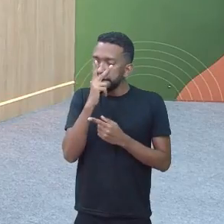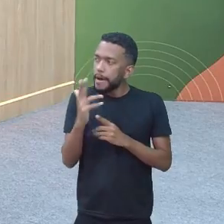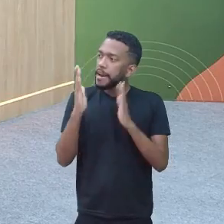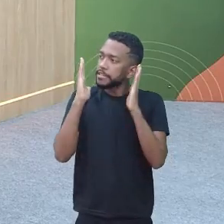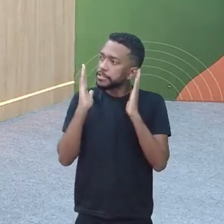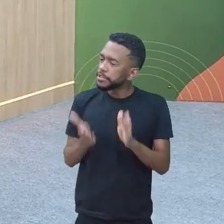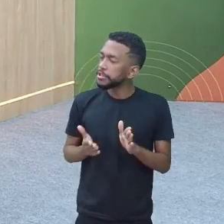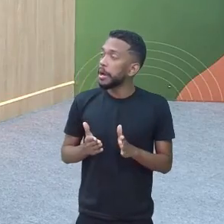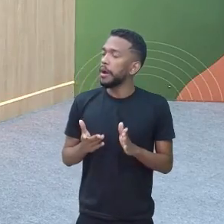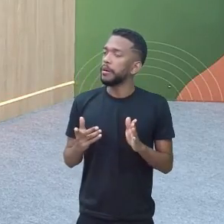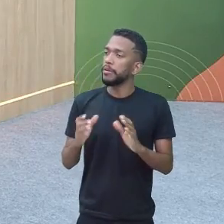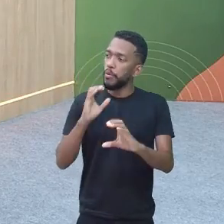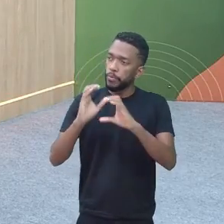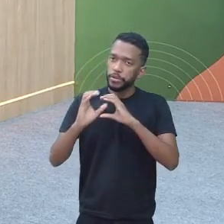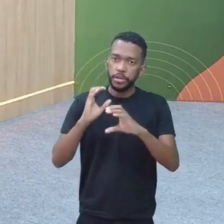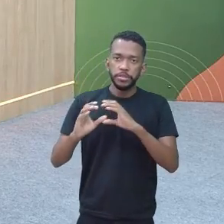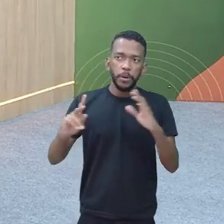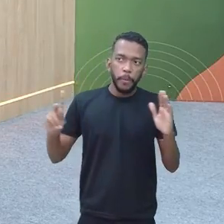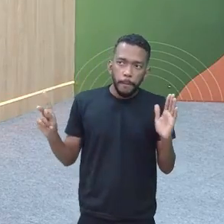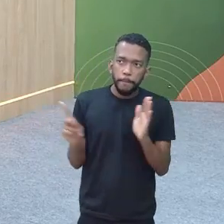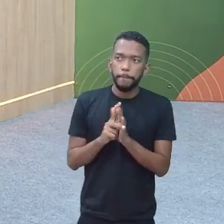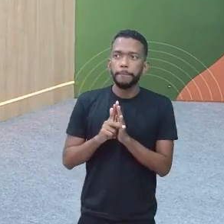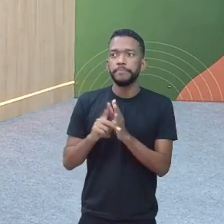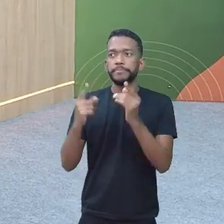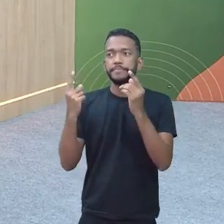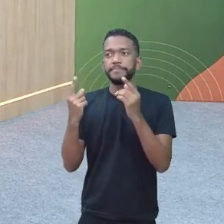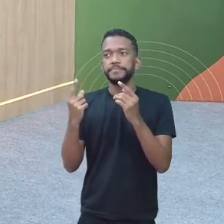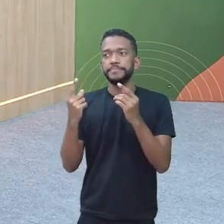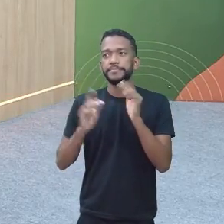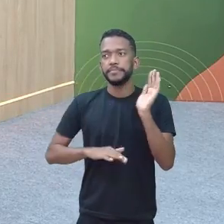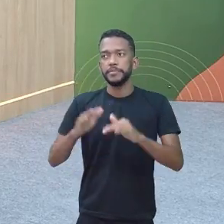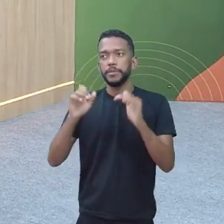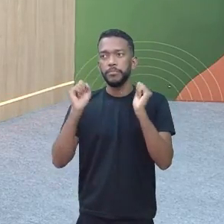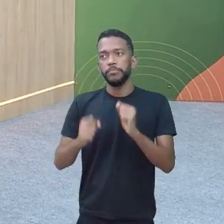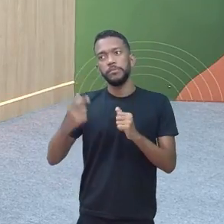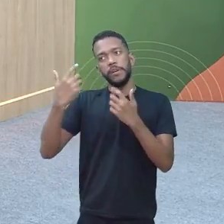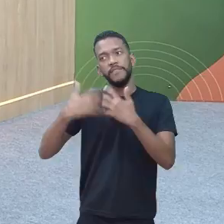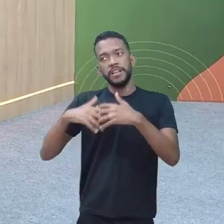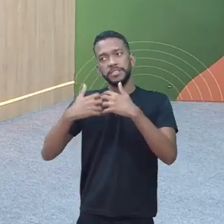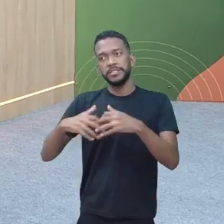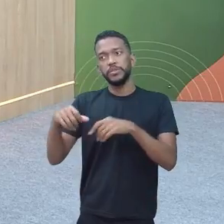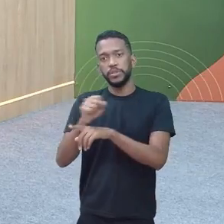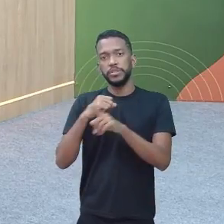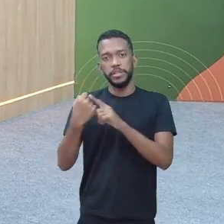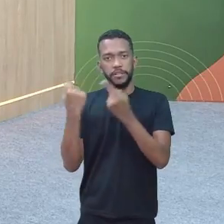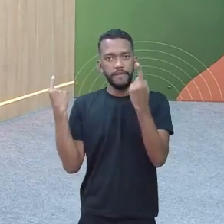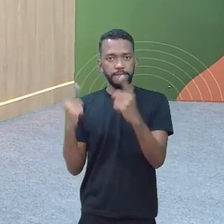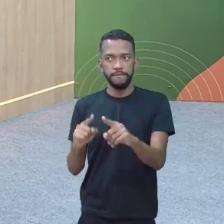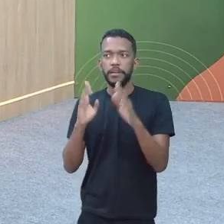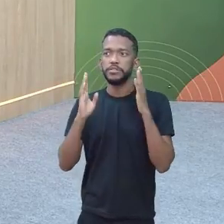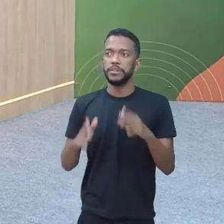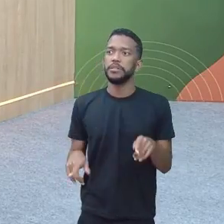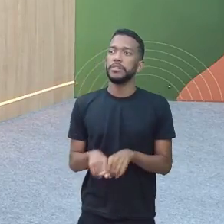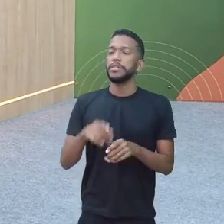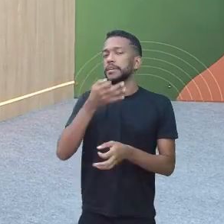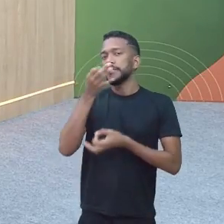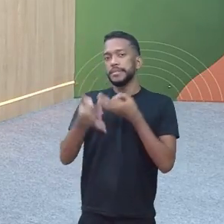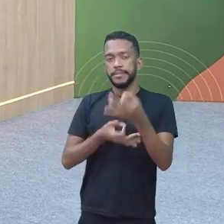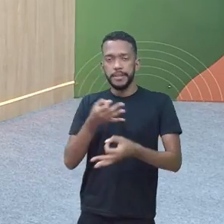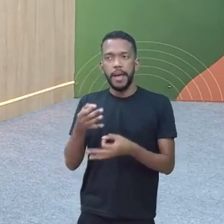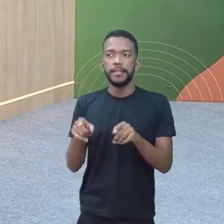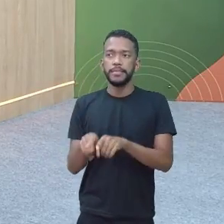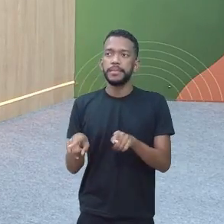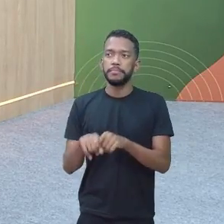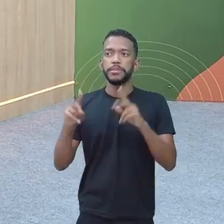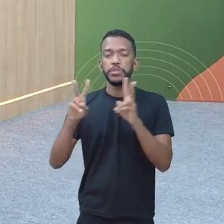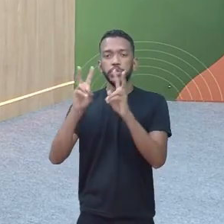função comunicativa que tem de trazer alguma reflexão para a sociedade, tem de trazer alguma criticidade, algum tom